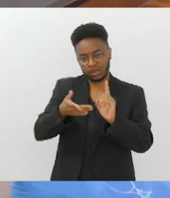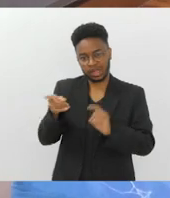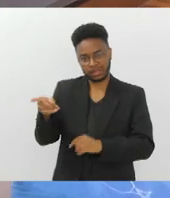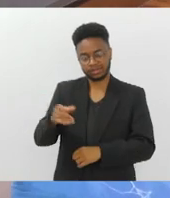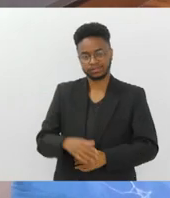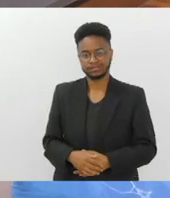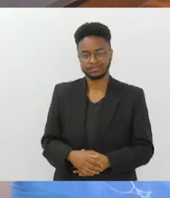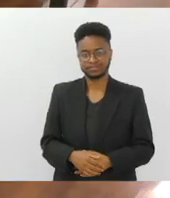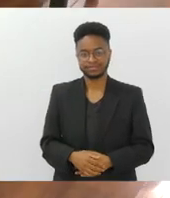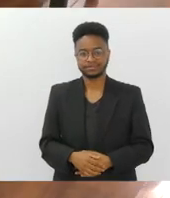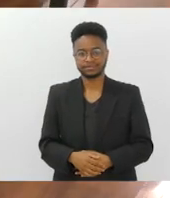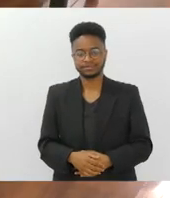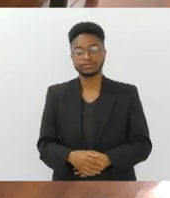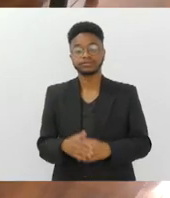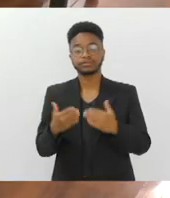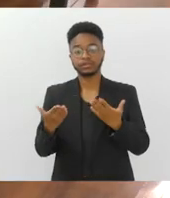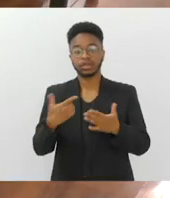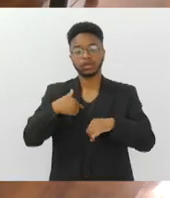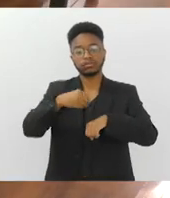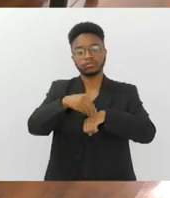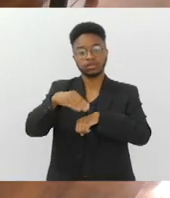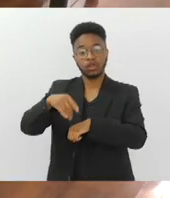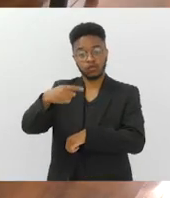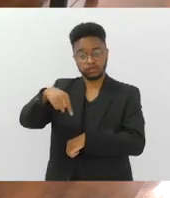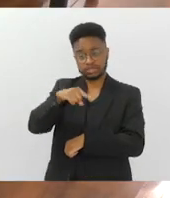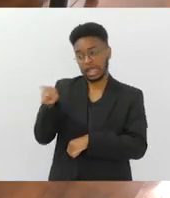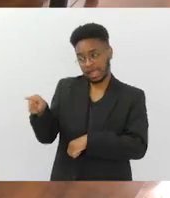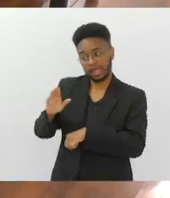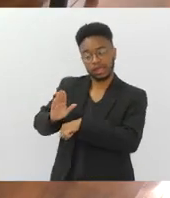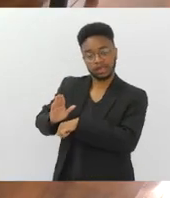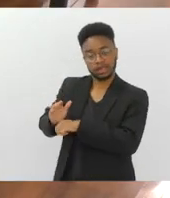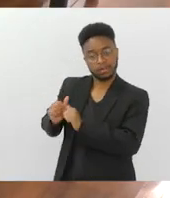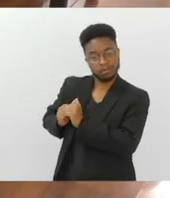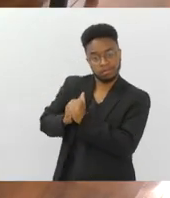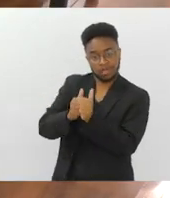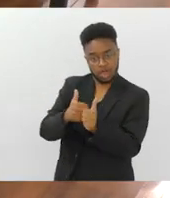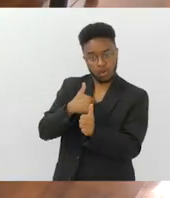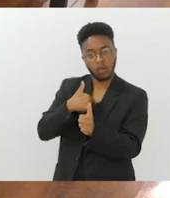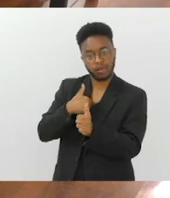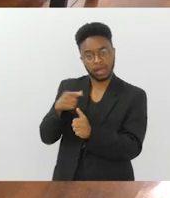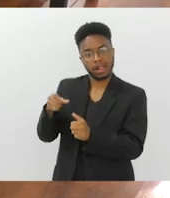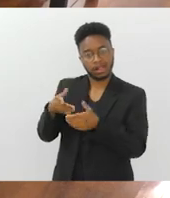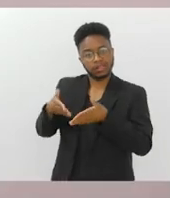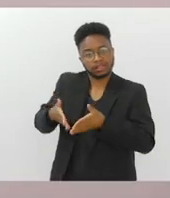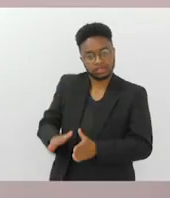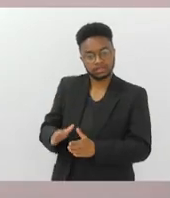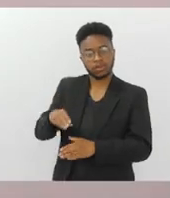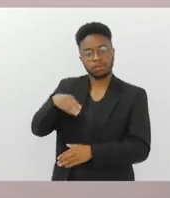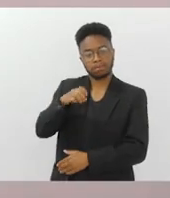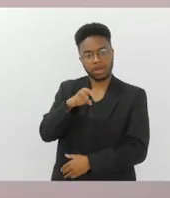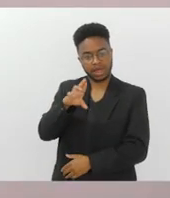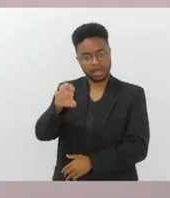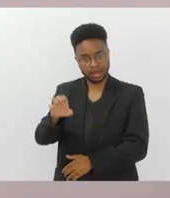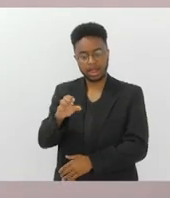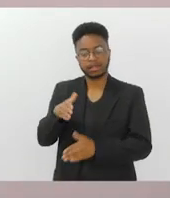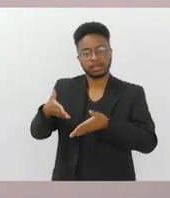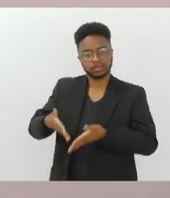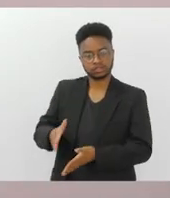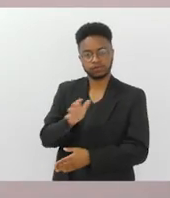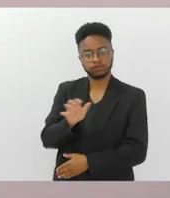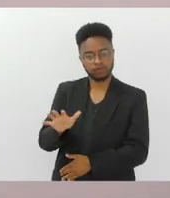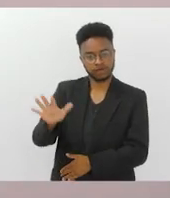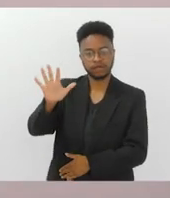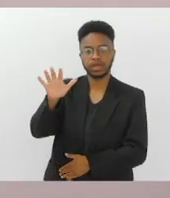vocês que estou sendo acompanhada por uma doula favelada maranhense, que é a Mariluce, ali